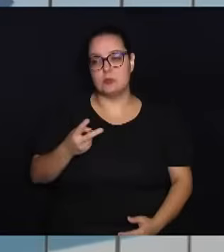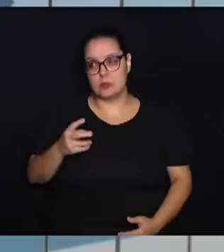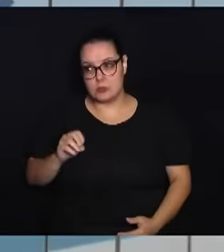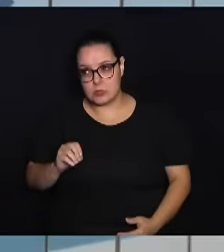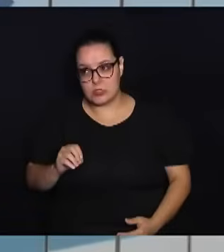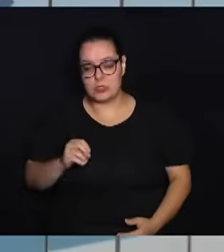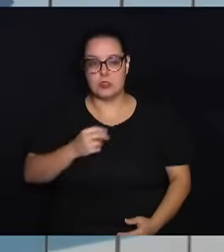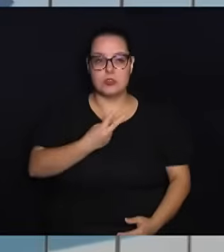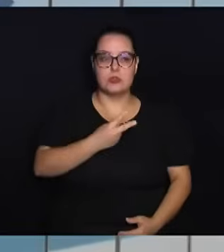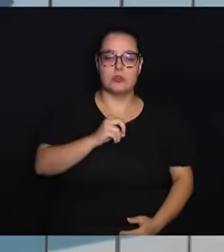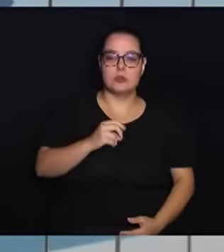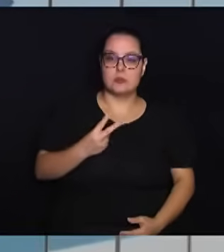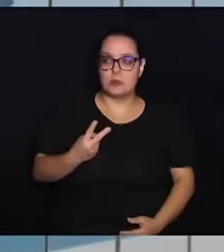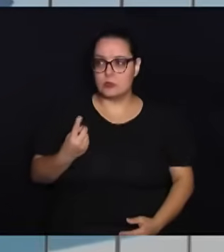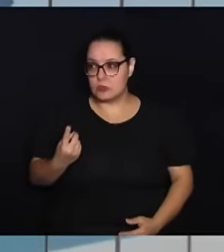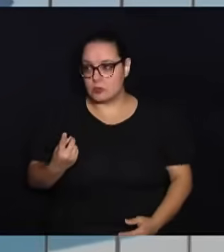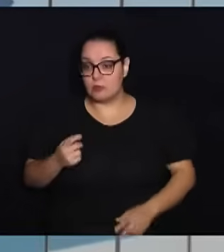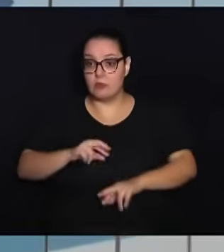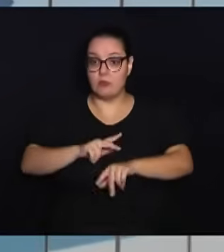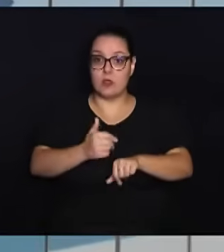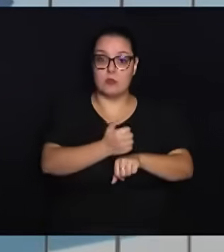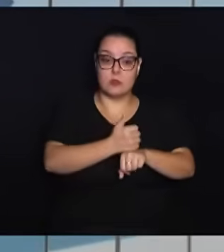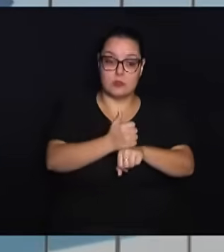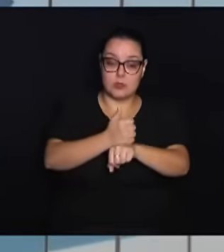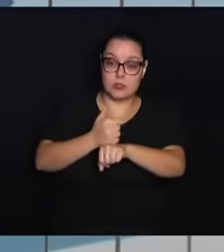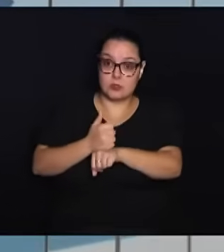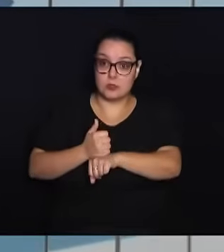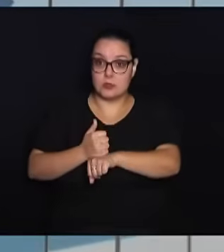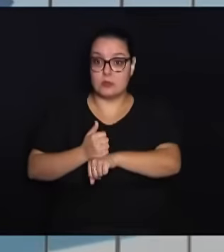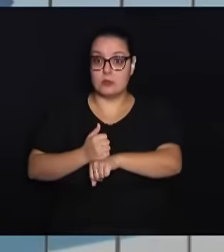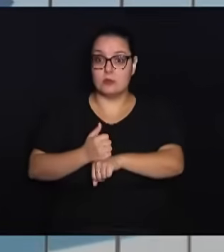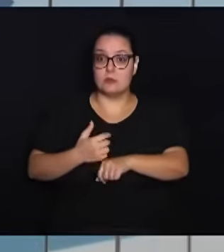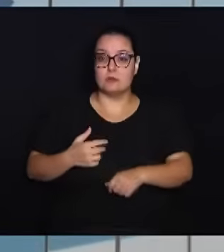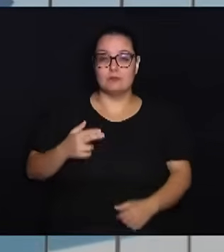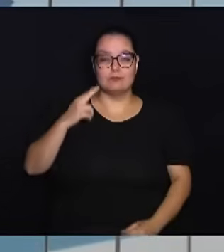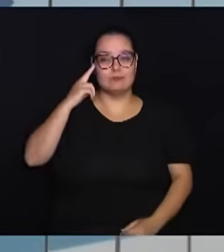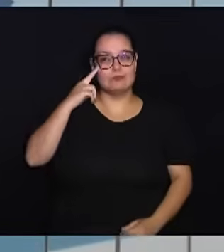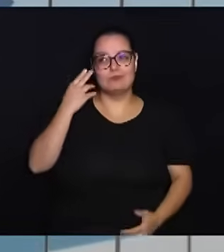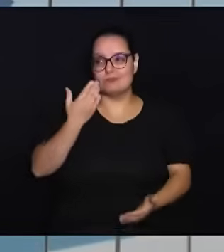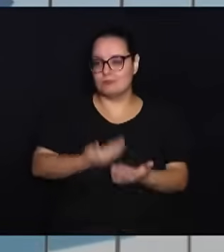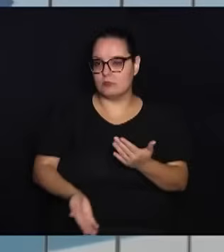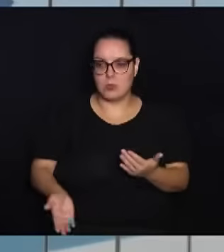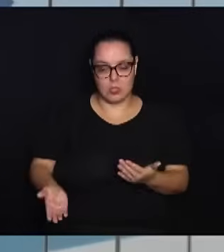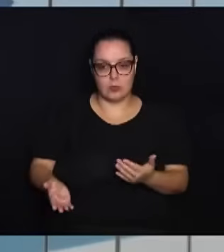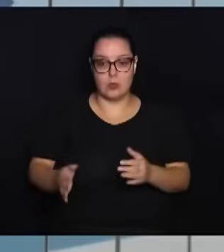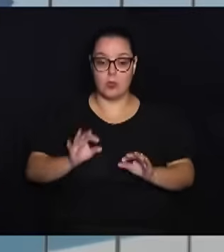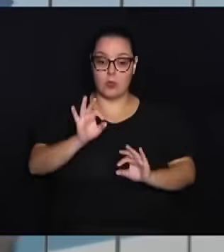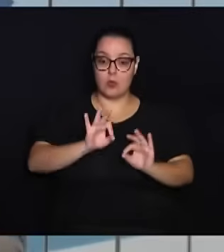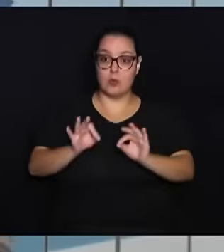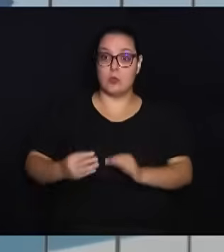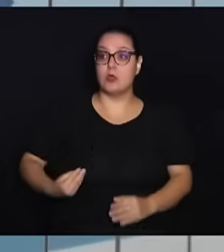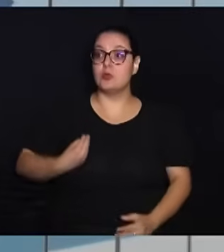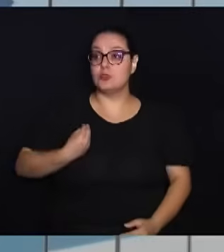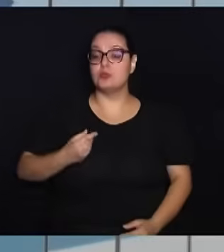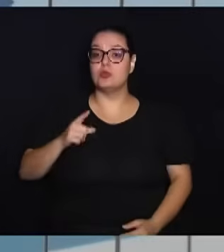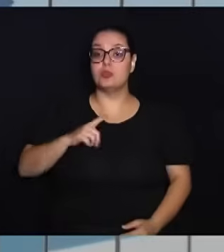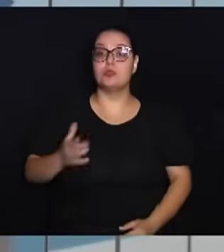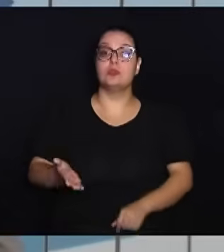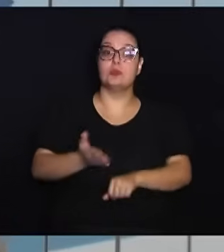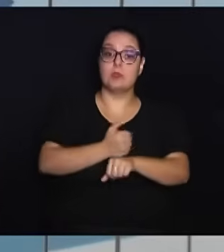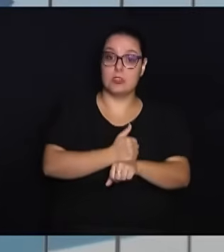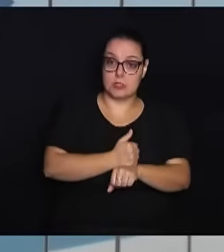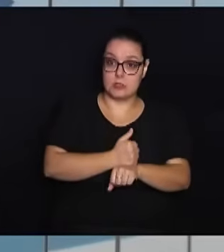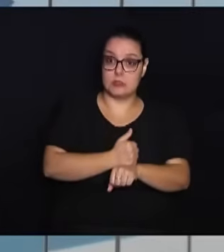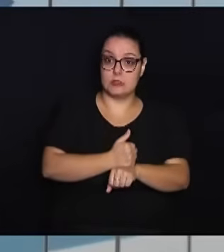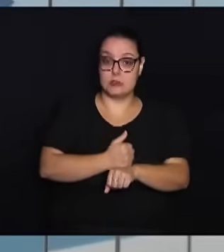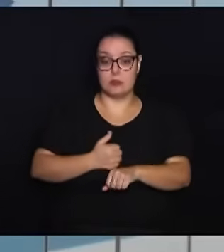2021, muitas carreiras, muitas pessoas ficaram desiludidas com a projeção de vida que elas tinham, né, em